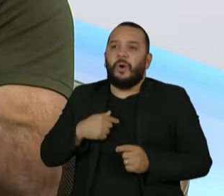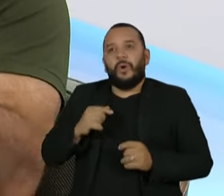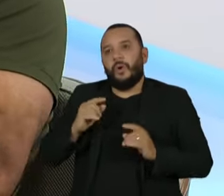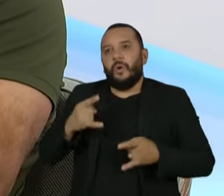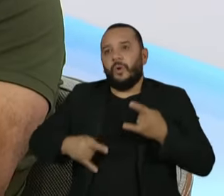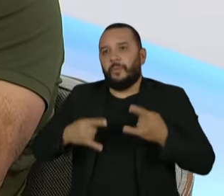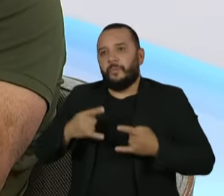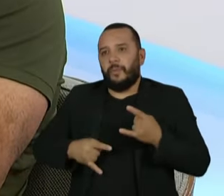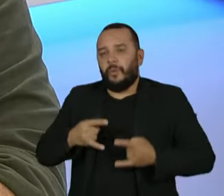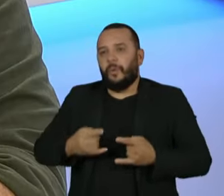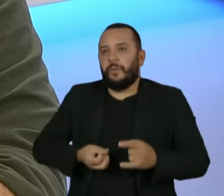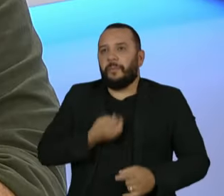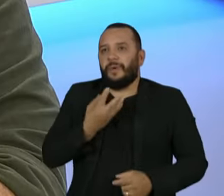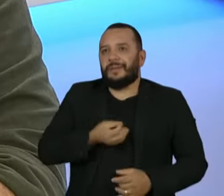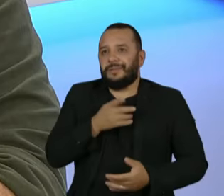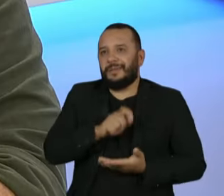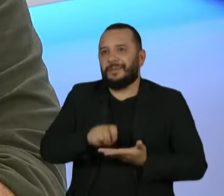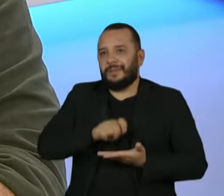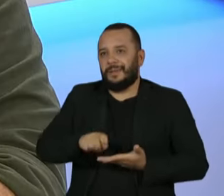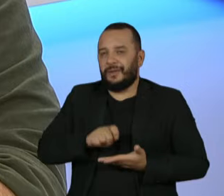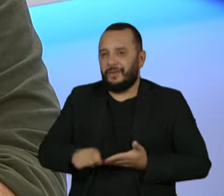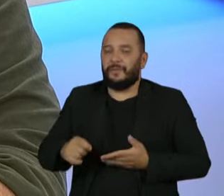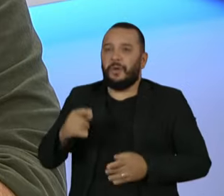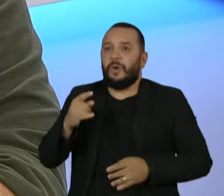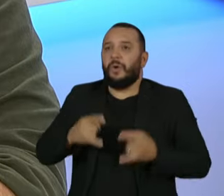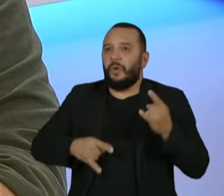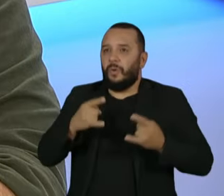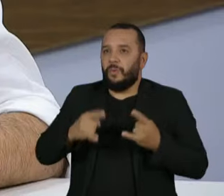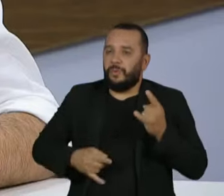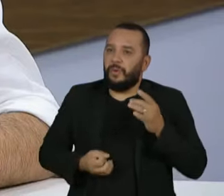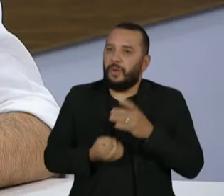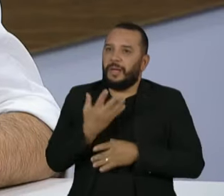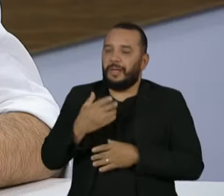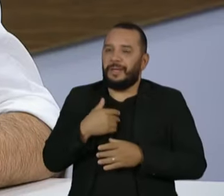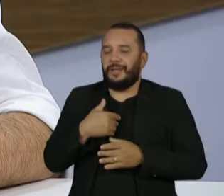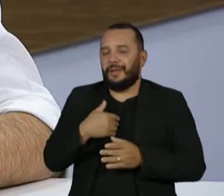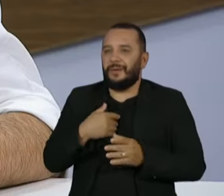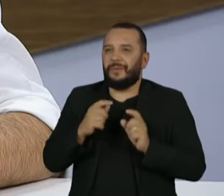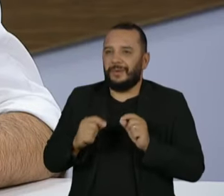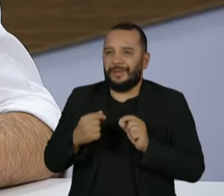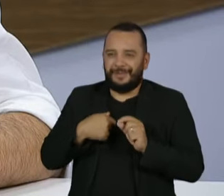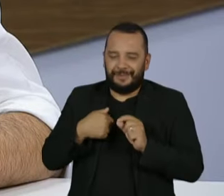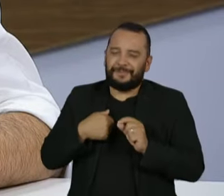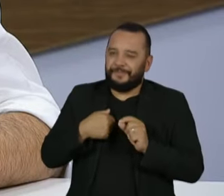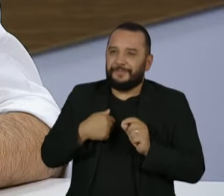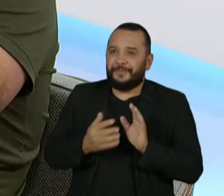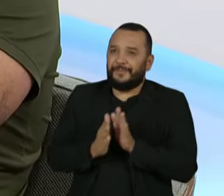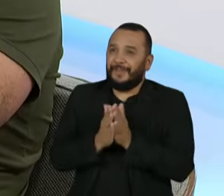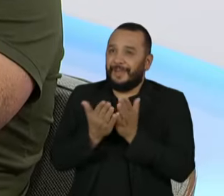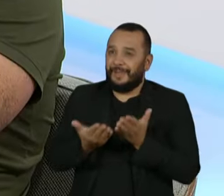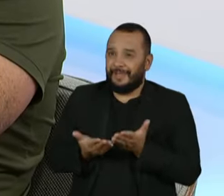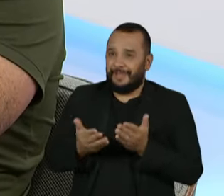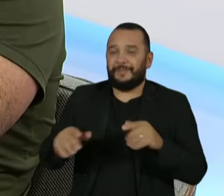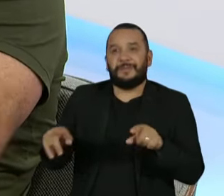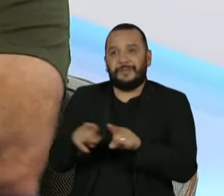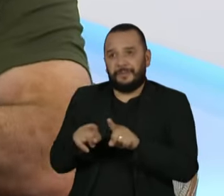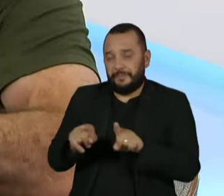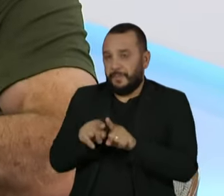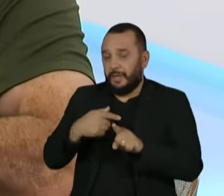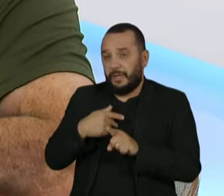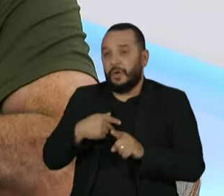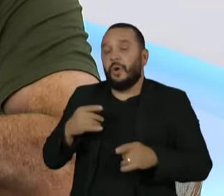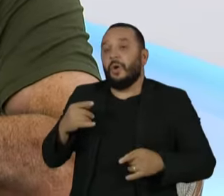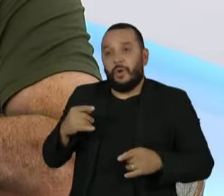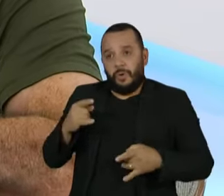escrevem livros o bons que processam é textos complexos eles dão e nos dão a síntese daqueles textos